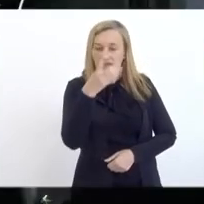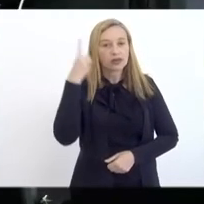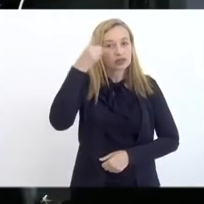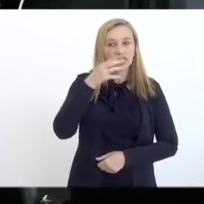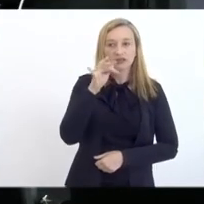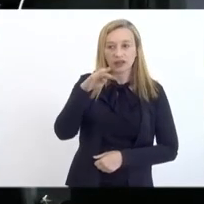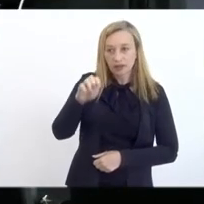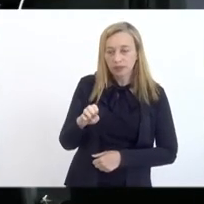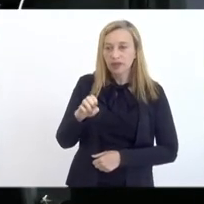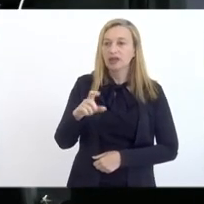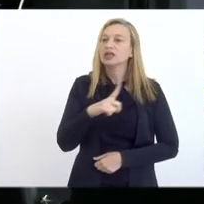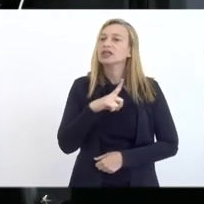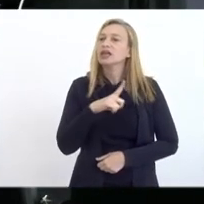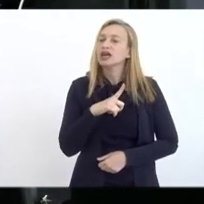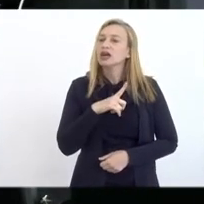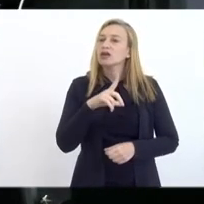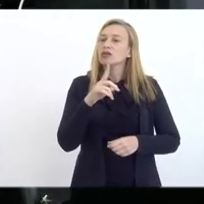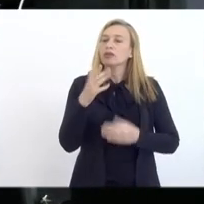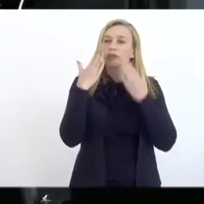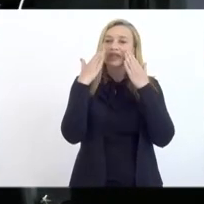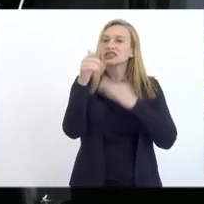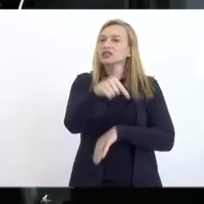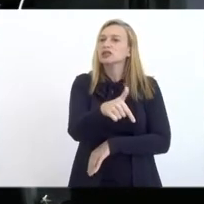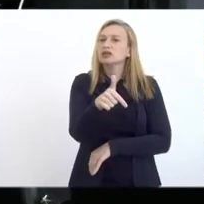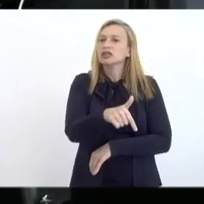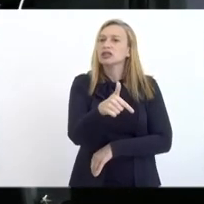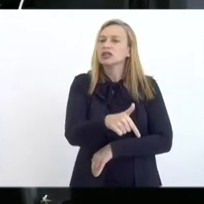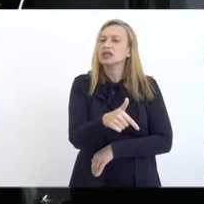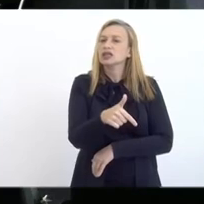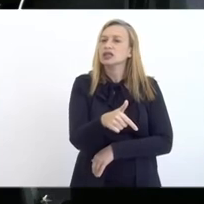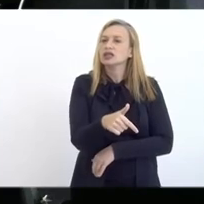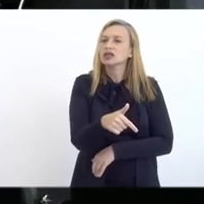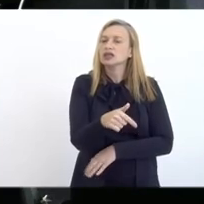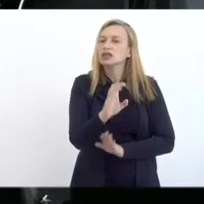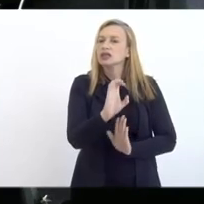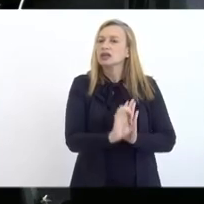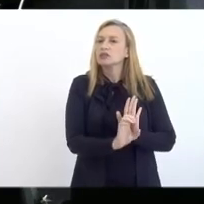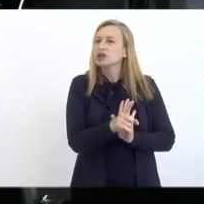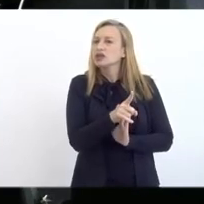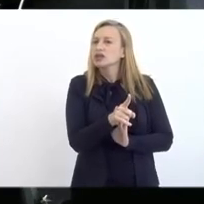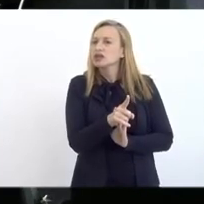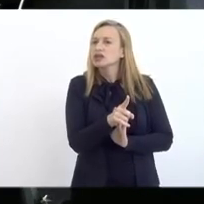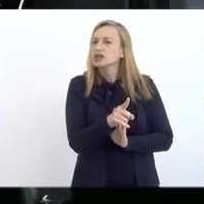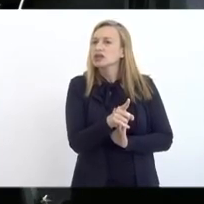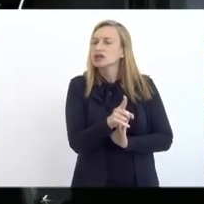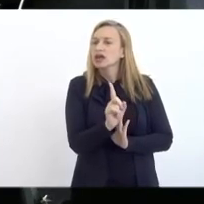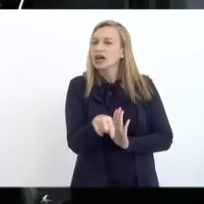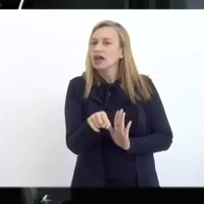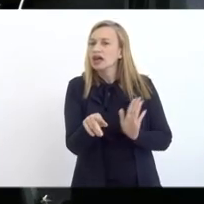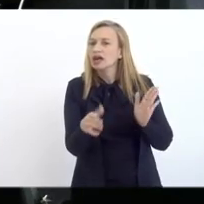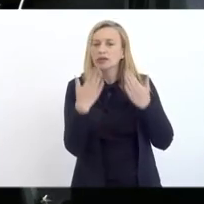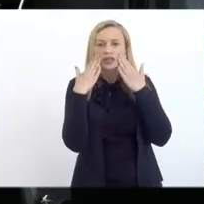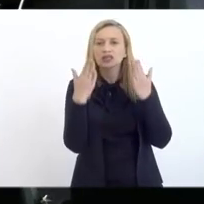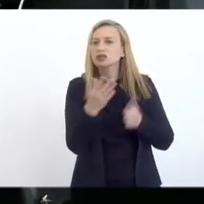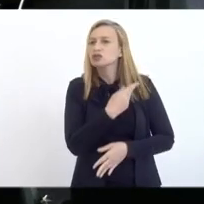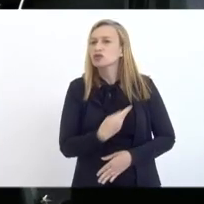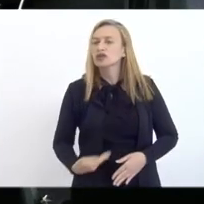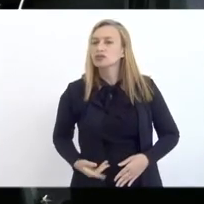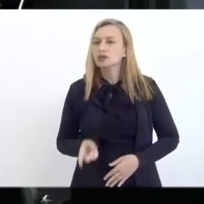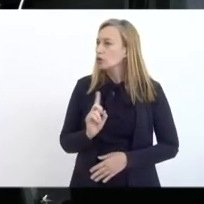Soares. Há uma apresentação a ser exibida. Não sei, das representações de governo? Não.